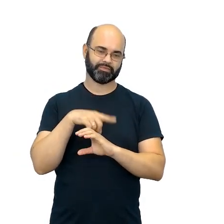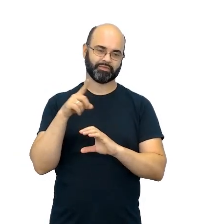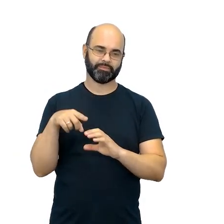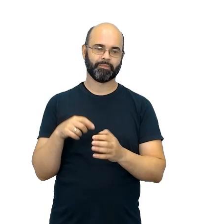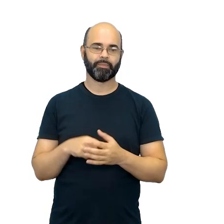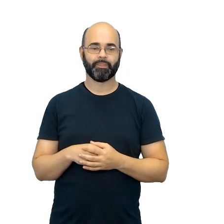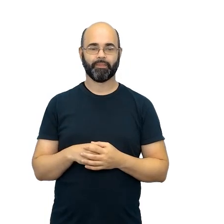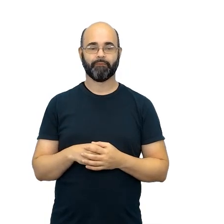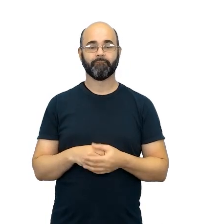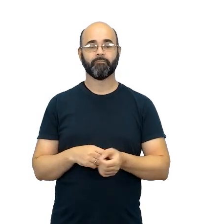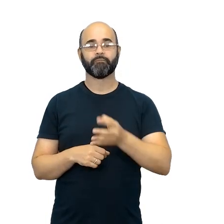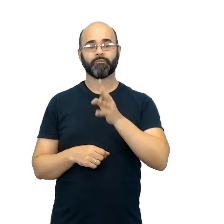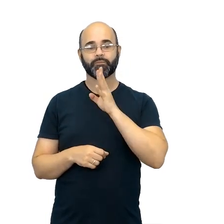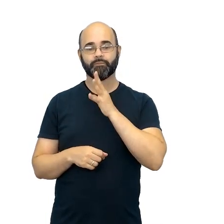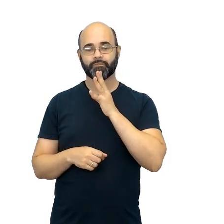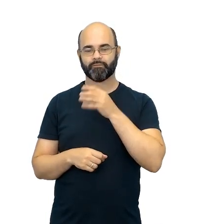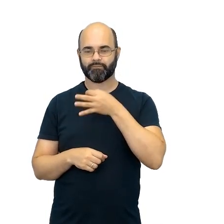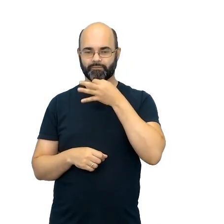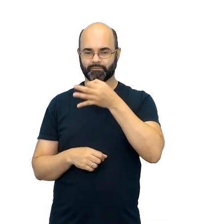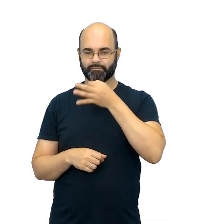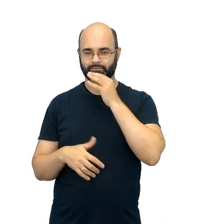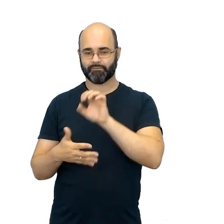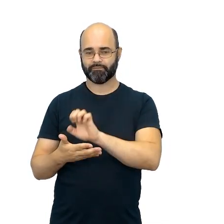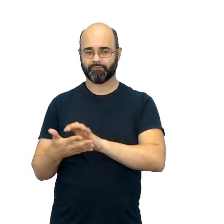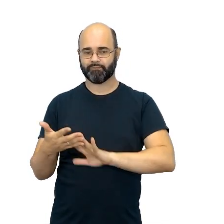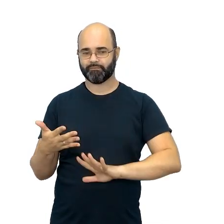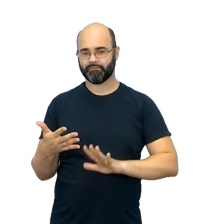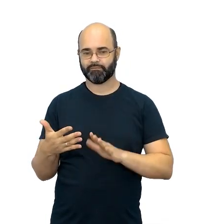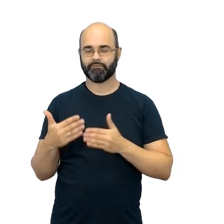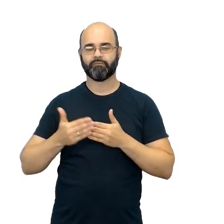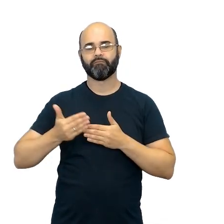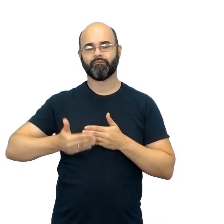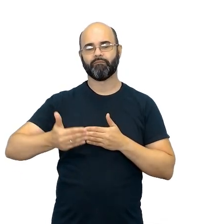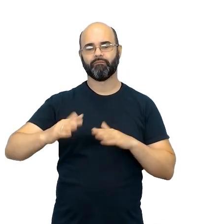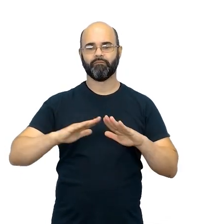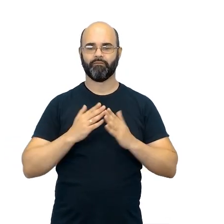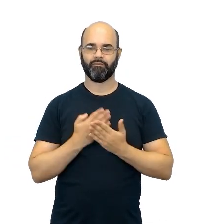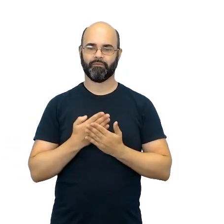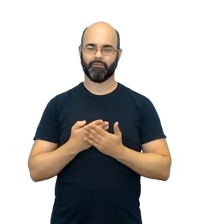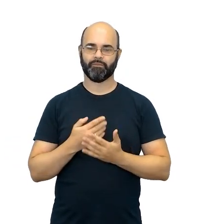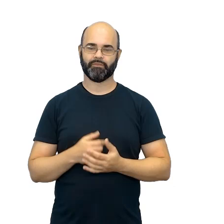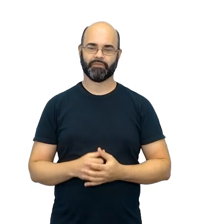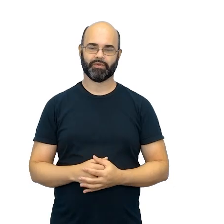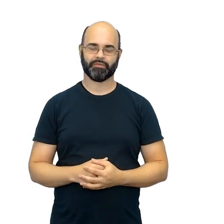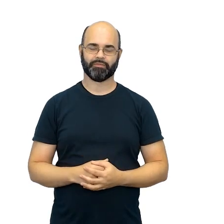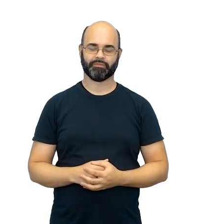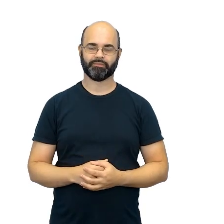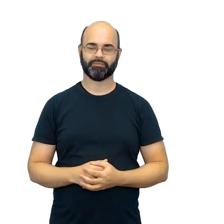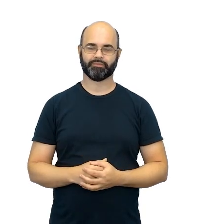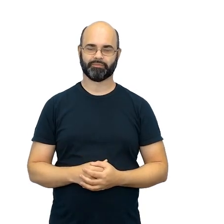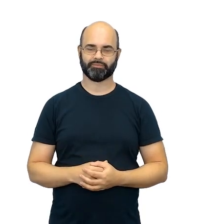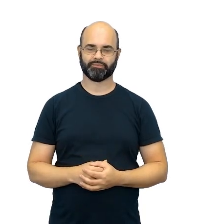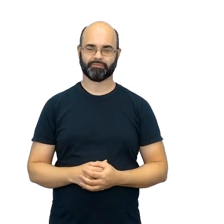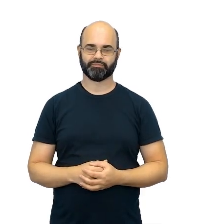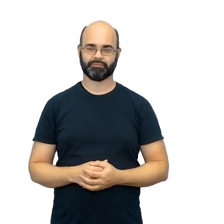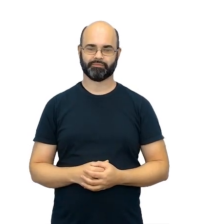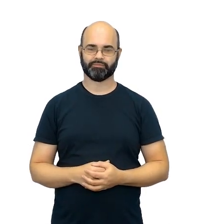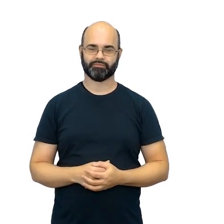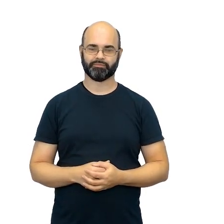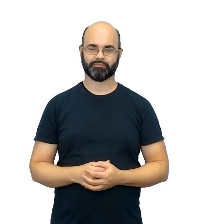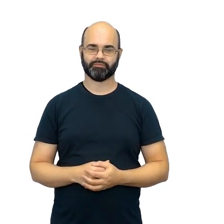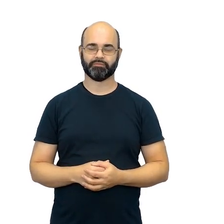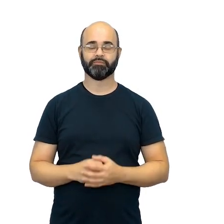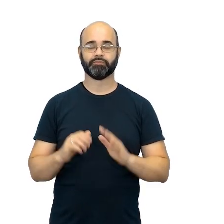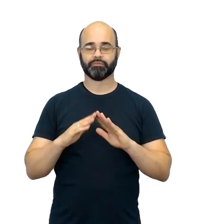ciência, e conhecemos, né, as sugestões de atividades para o desdobramento nas escolas. Na realidade, aí, de